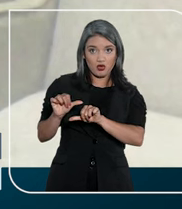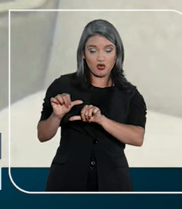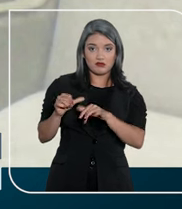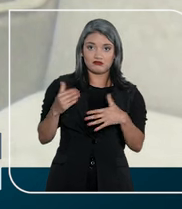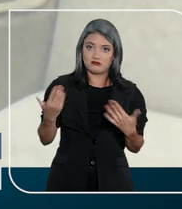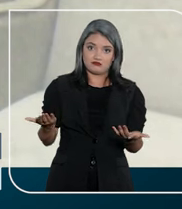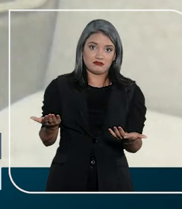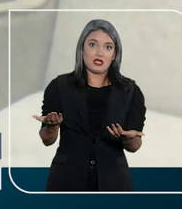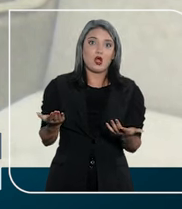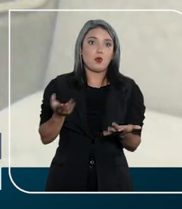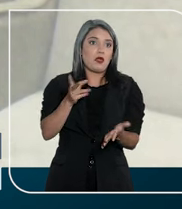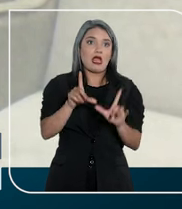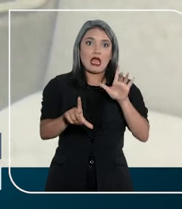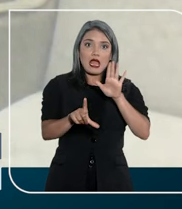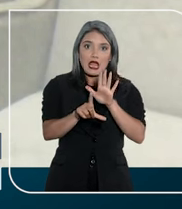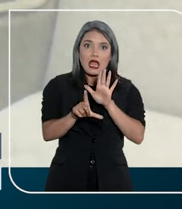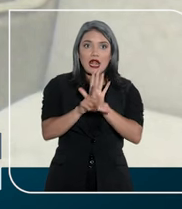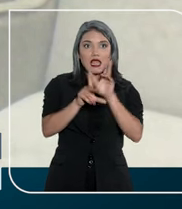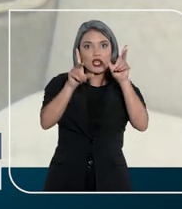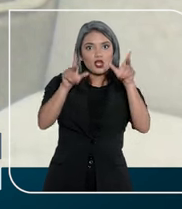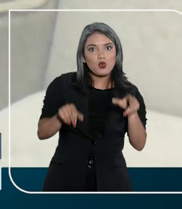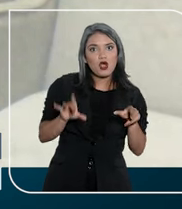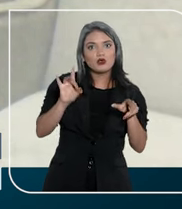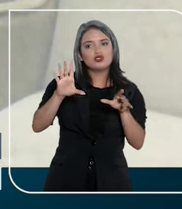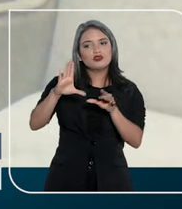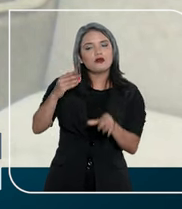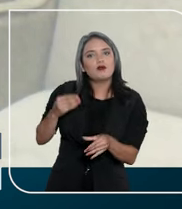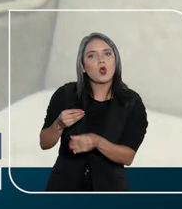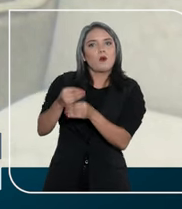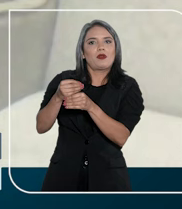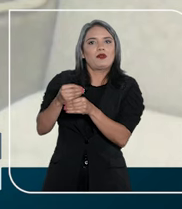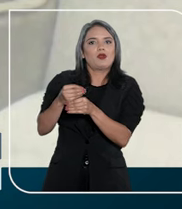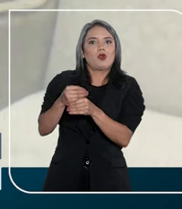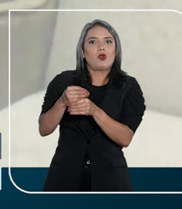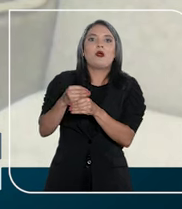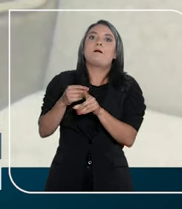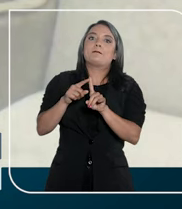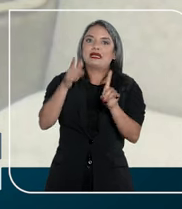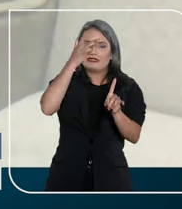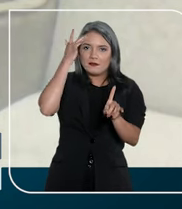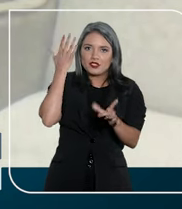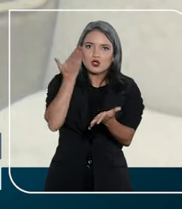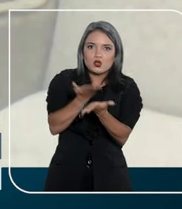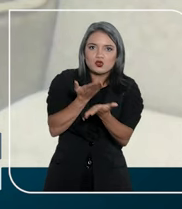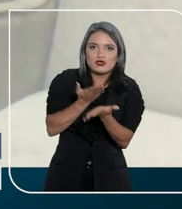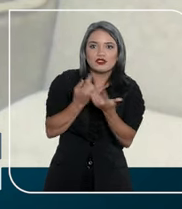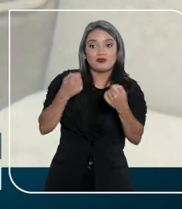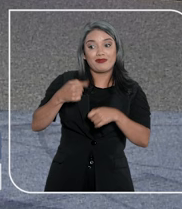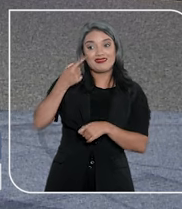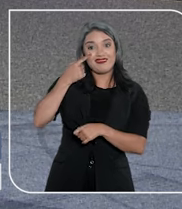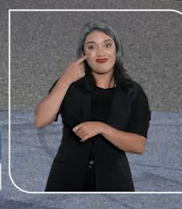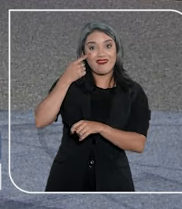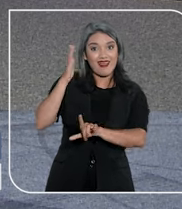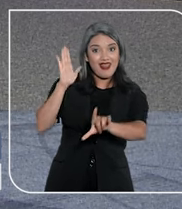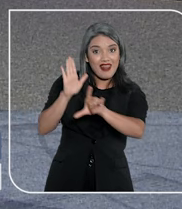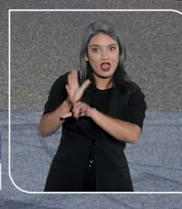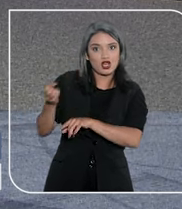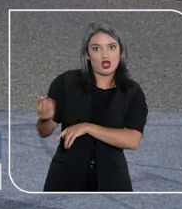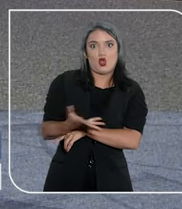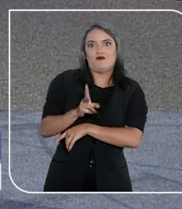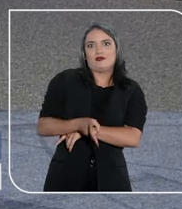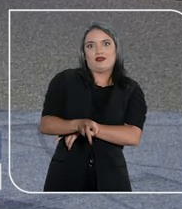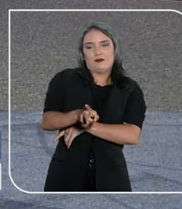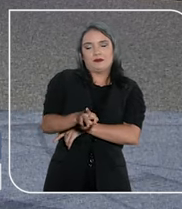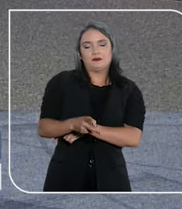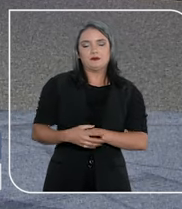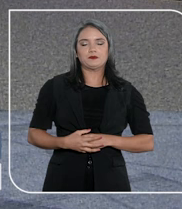com alteração. Então, evidentemente, você tem que conhecer o texto da lei atual. Então, não vejo problema nesse sentido. Doutor Fábio, eu